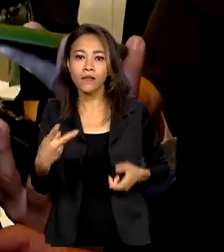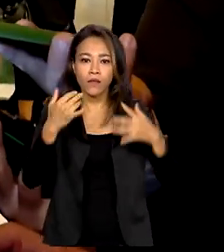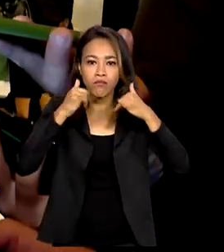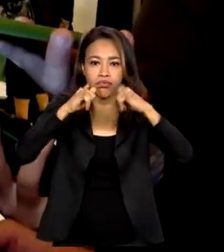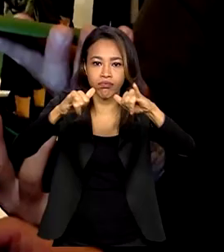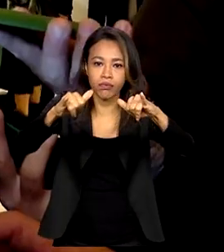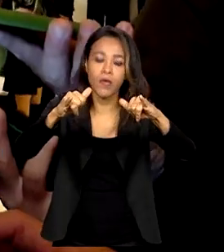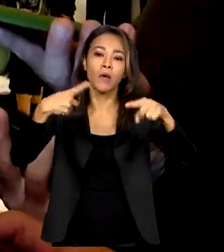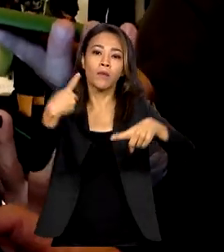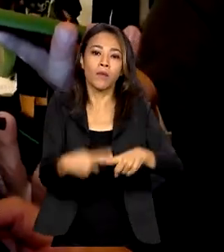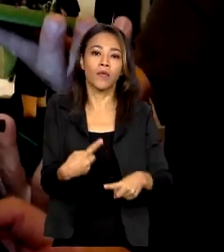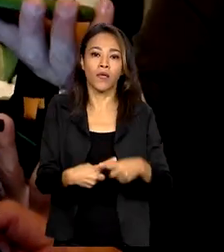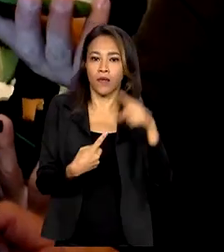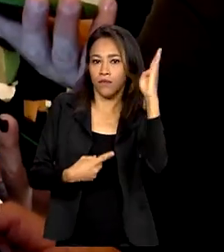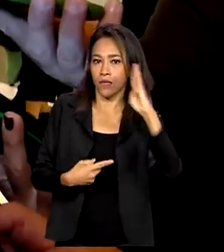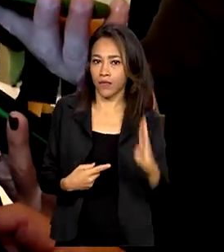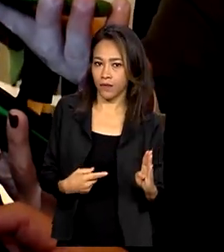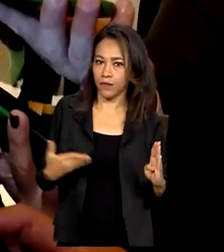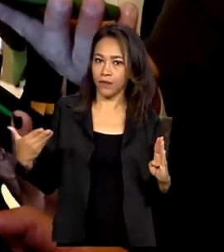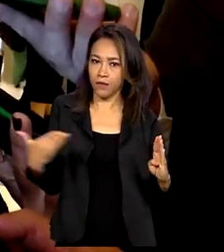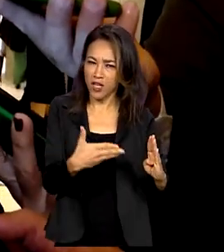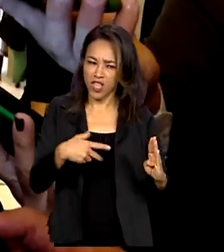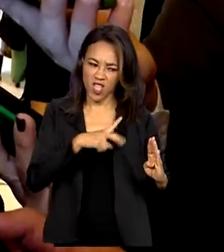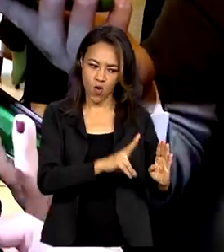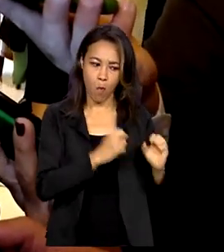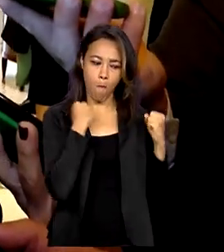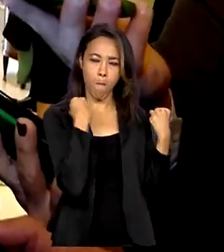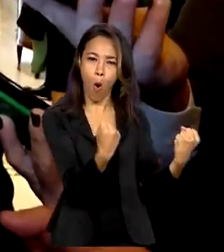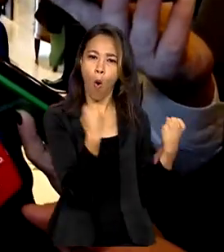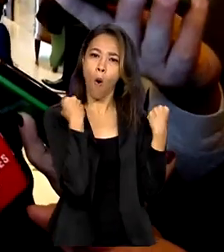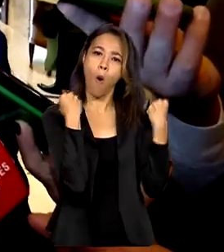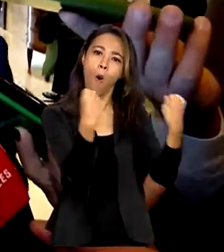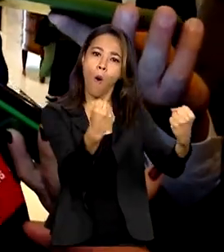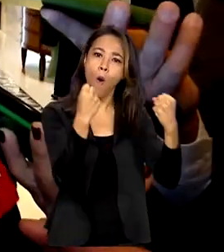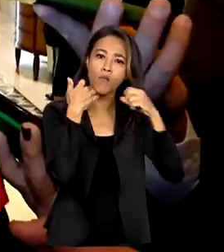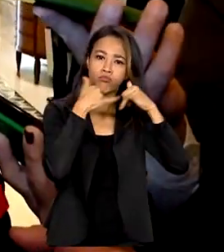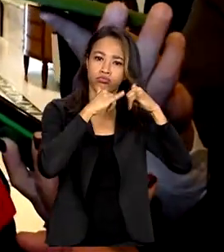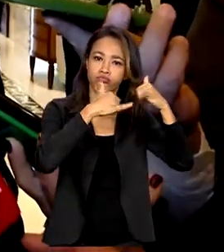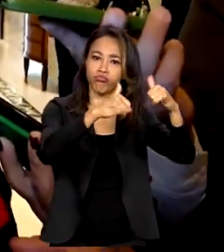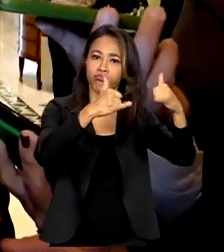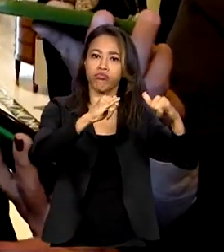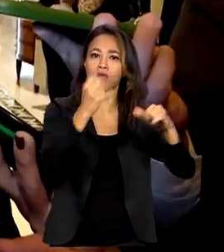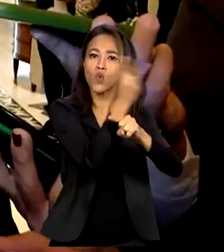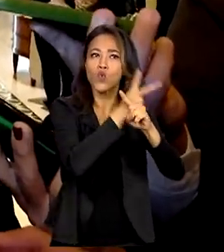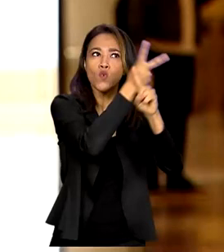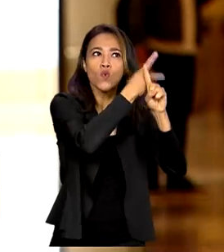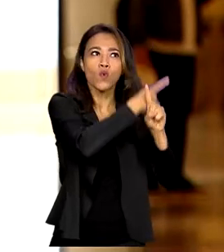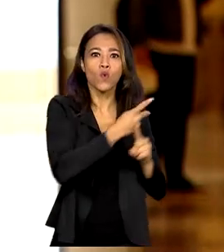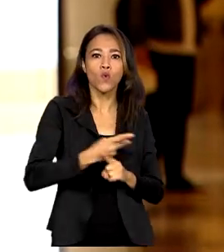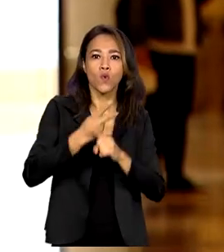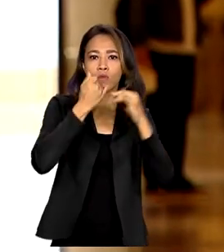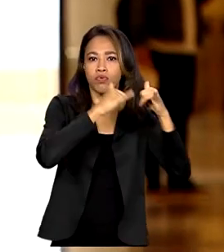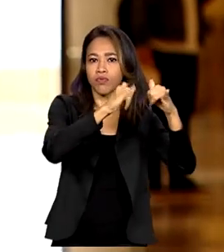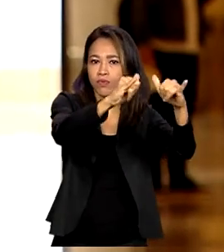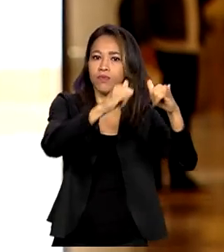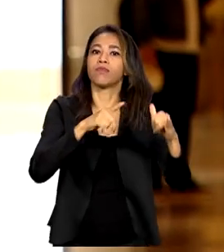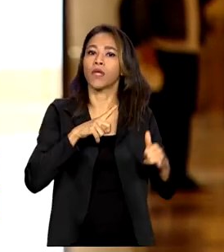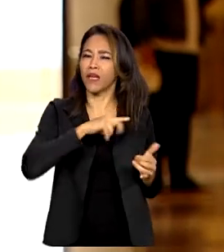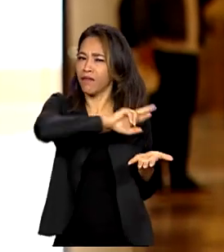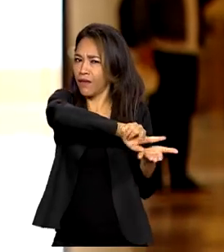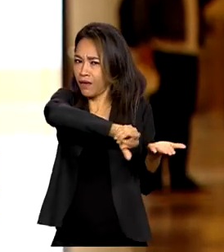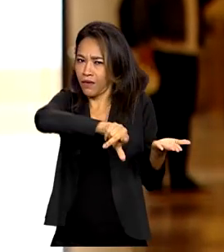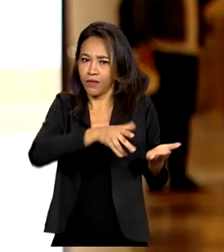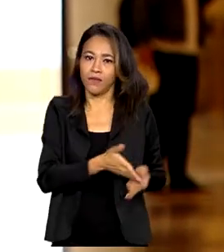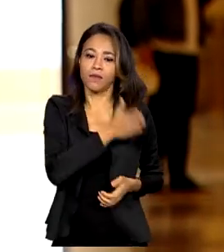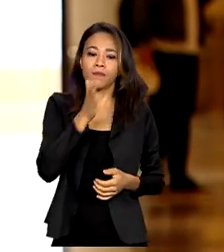o Brasil é um país que tem um potencial extraordinário de energia limpa em todos os aspectos. Na declaração conjunta